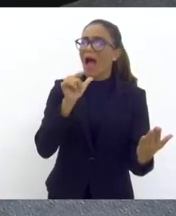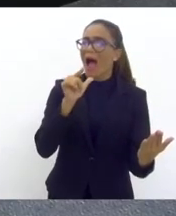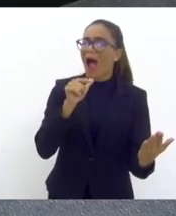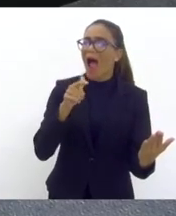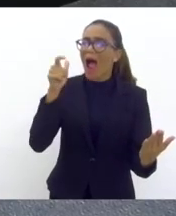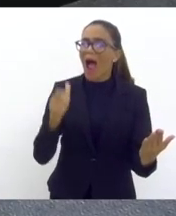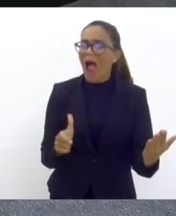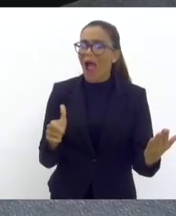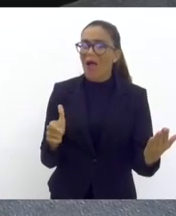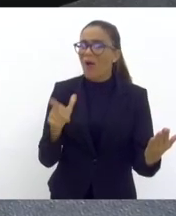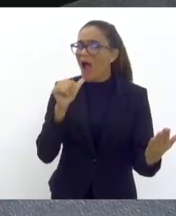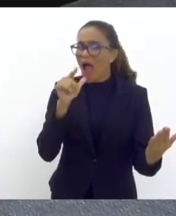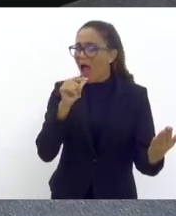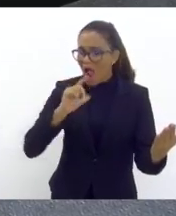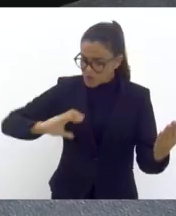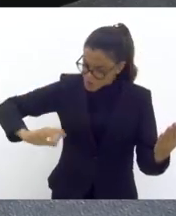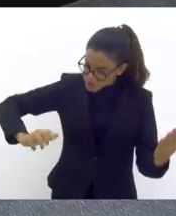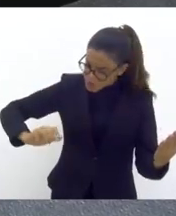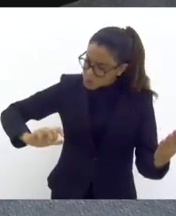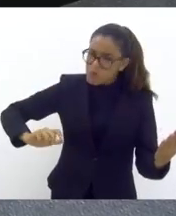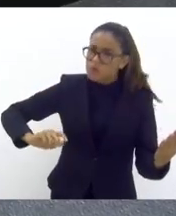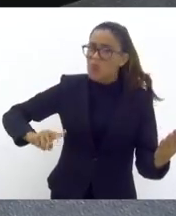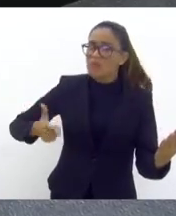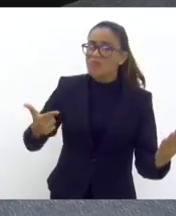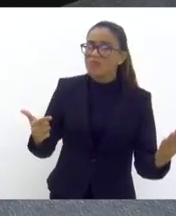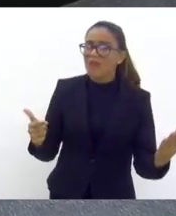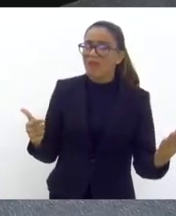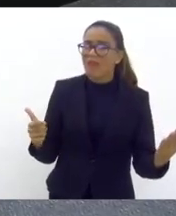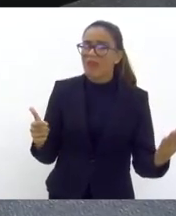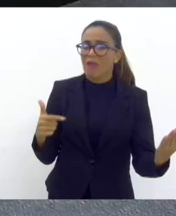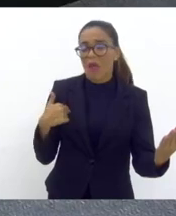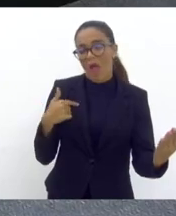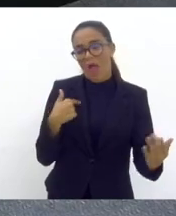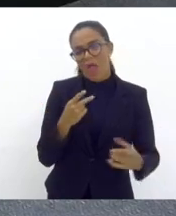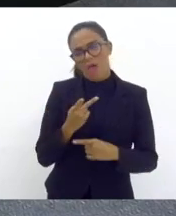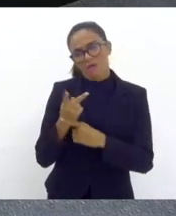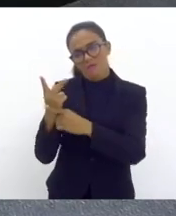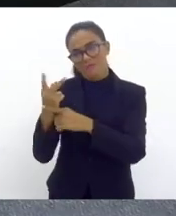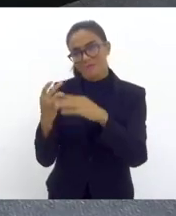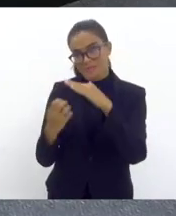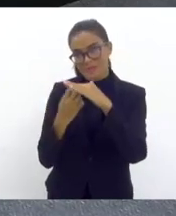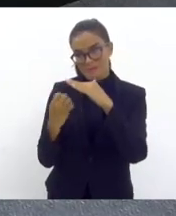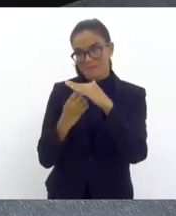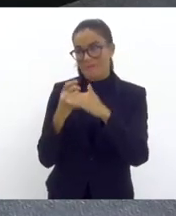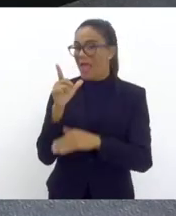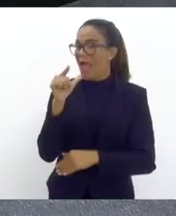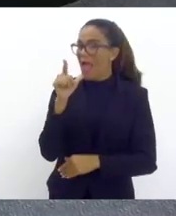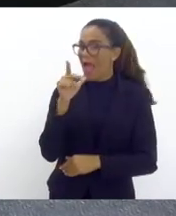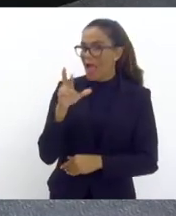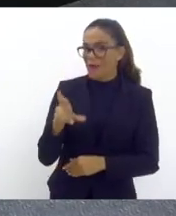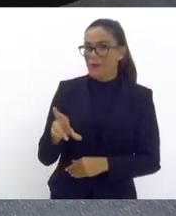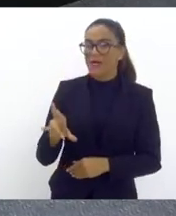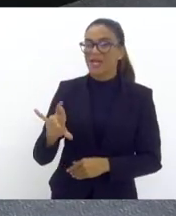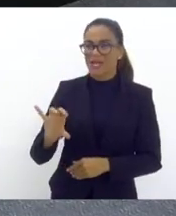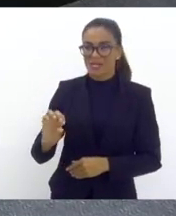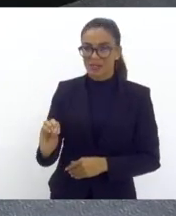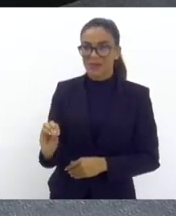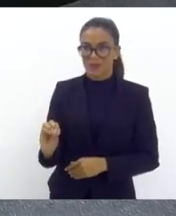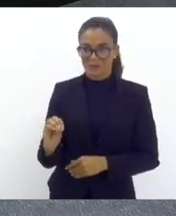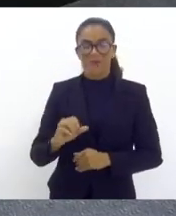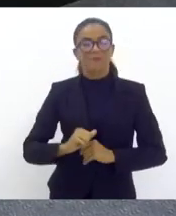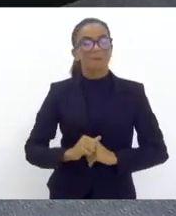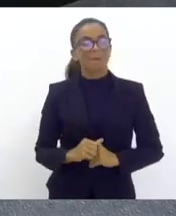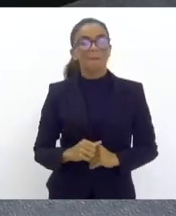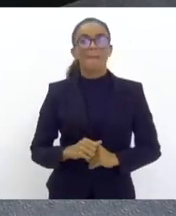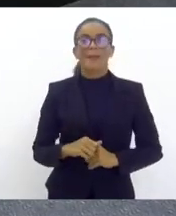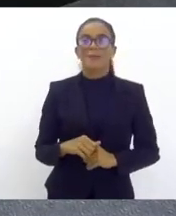e aí eu peguei fui até a água dos rios paz me vossa excelência acabamos de ter uma